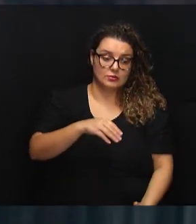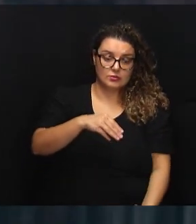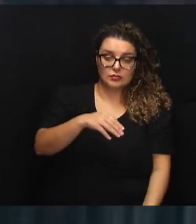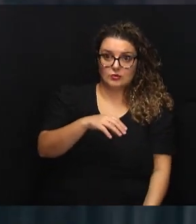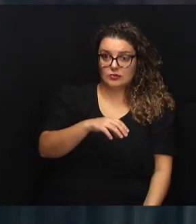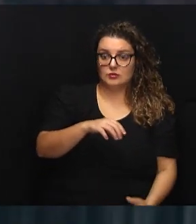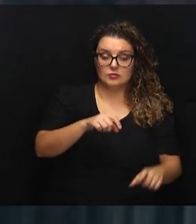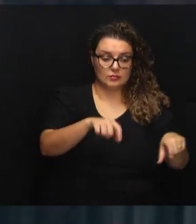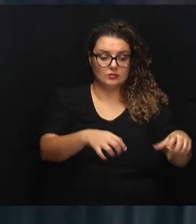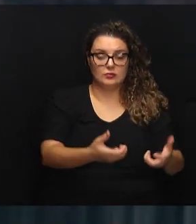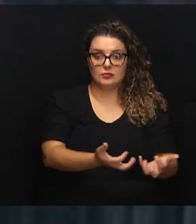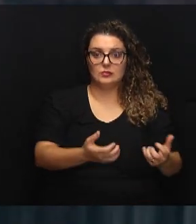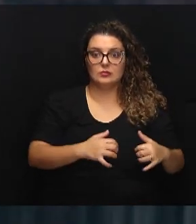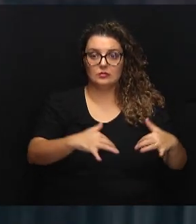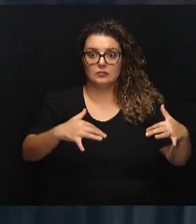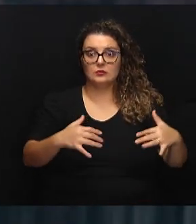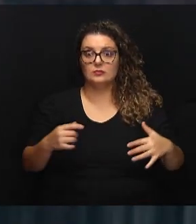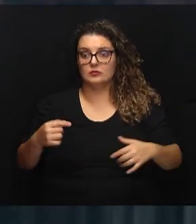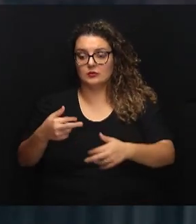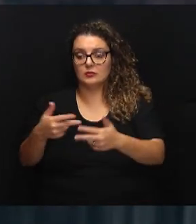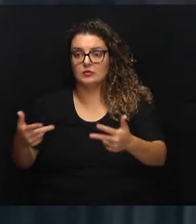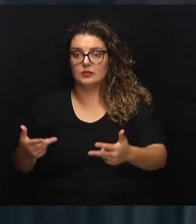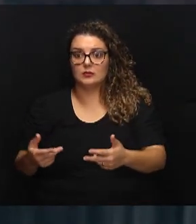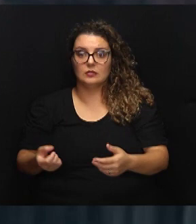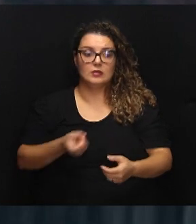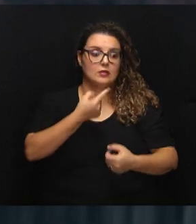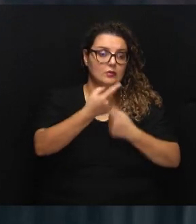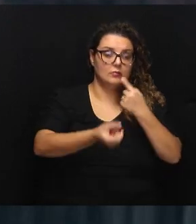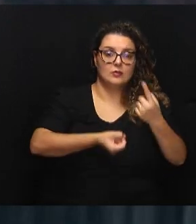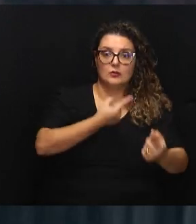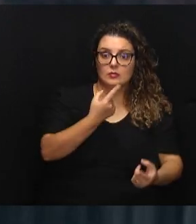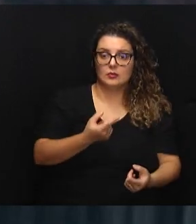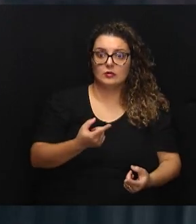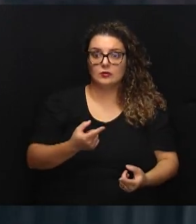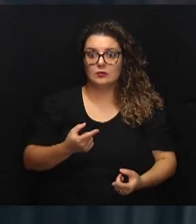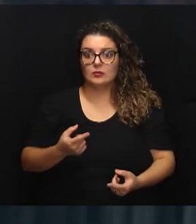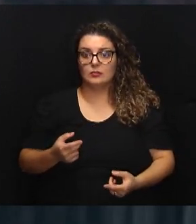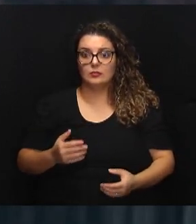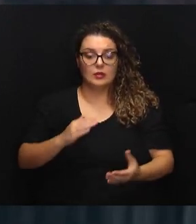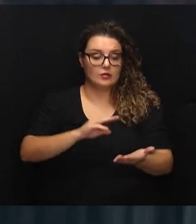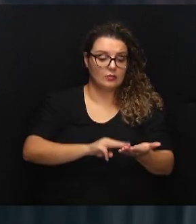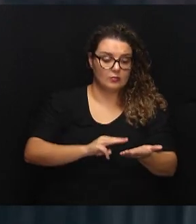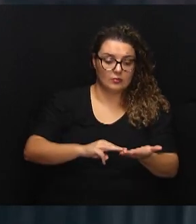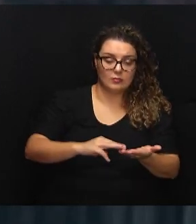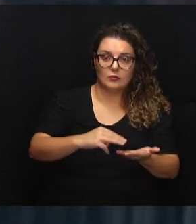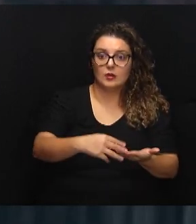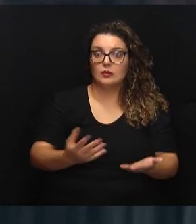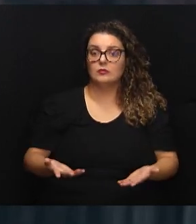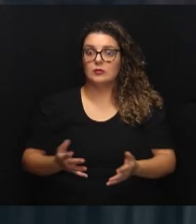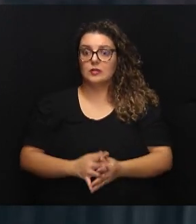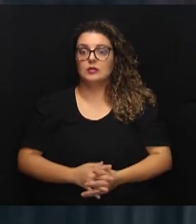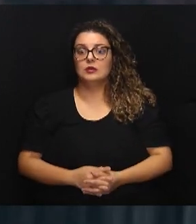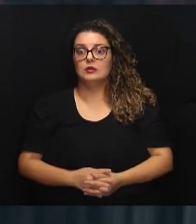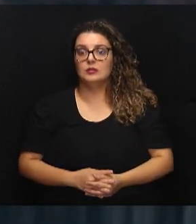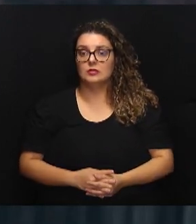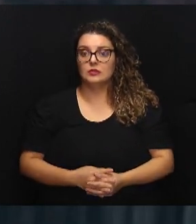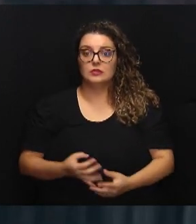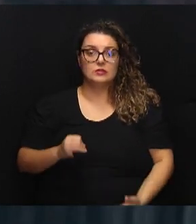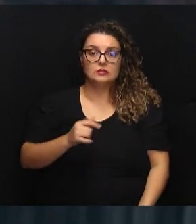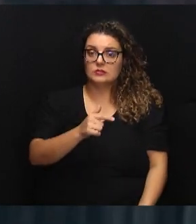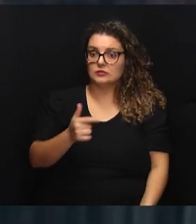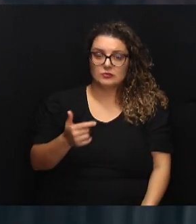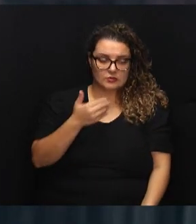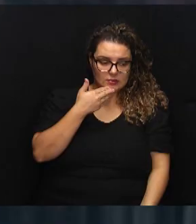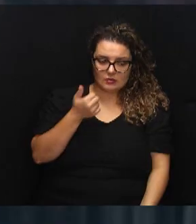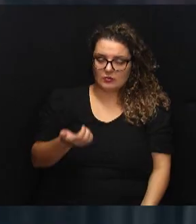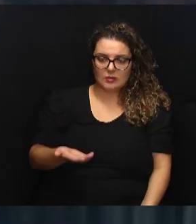tem não sei o que novo, tem Uhum. uma pipoca, um salgado, isso daí já tem, mas pega um pastel. Se não tiver